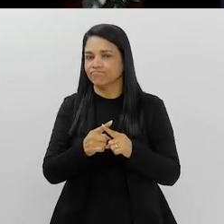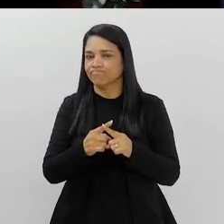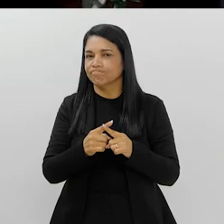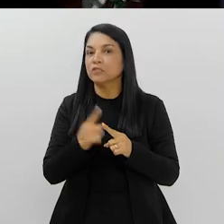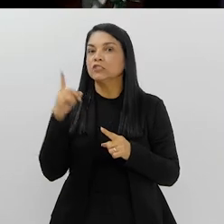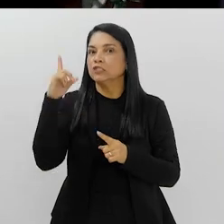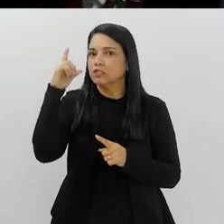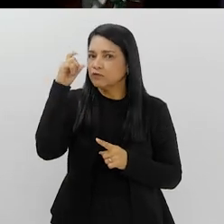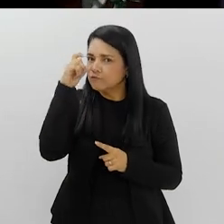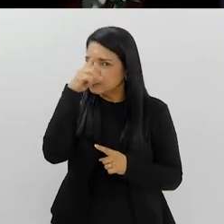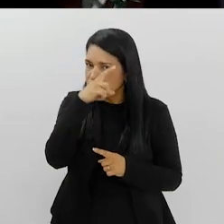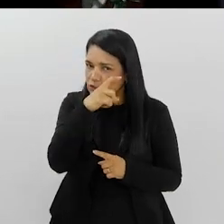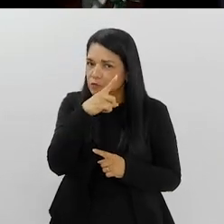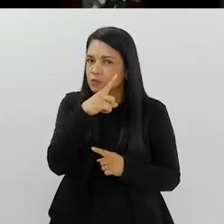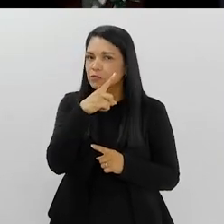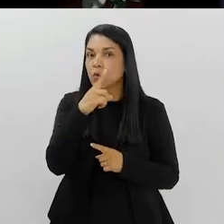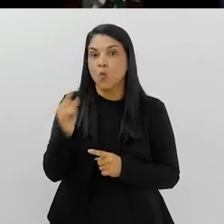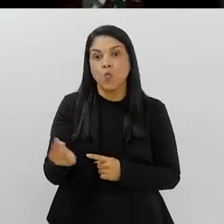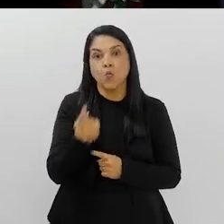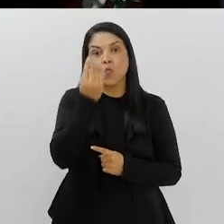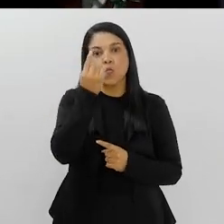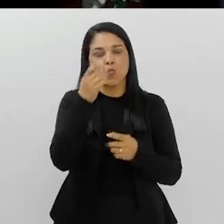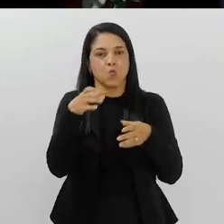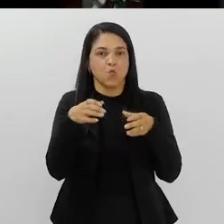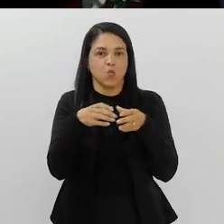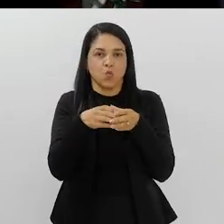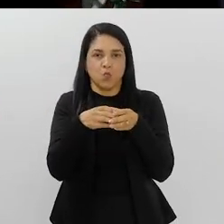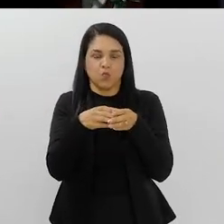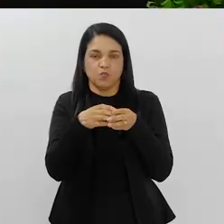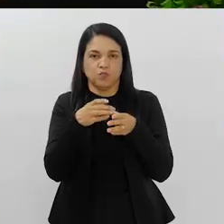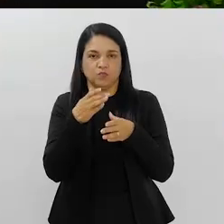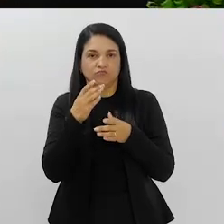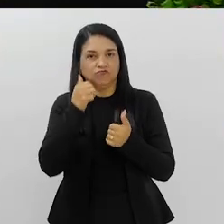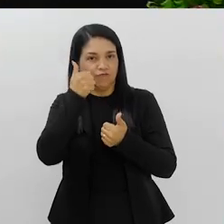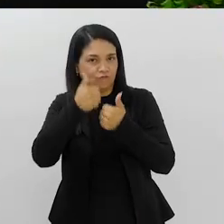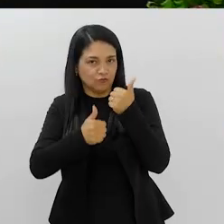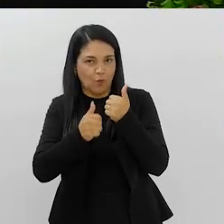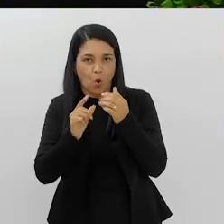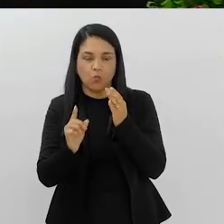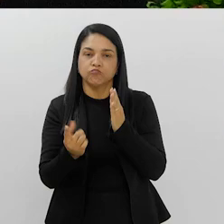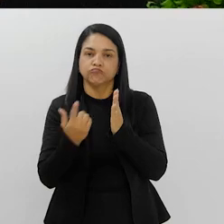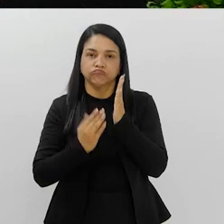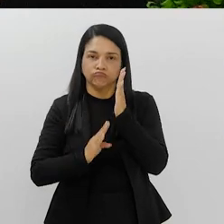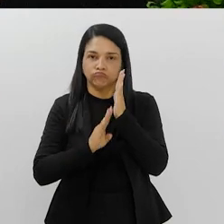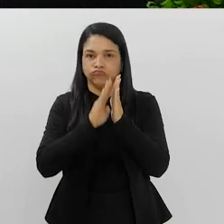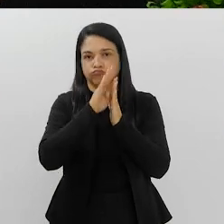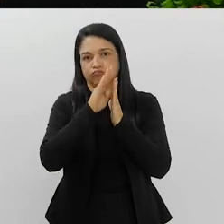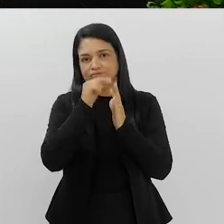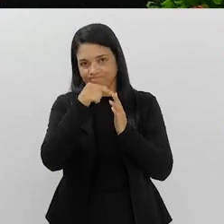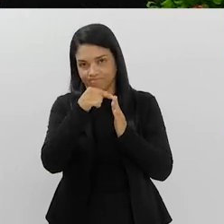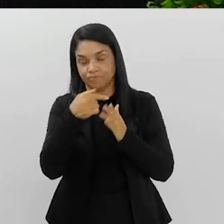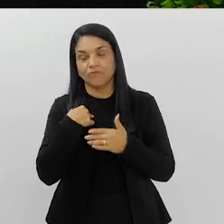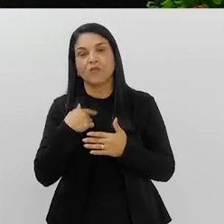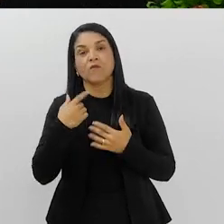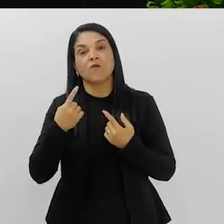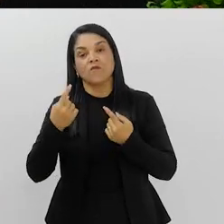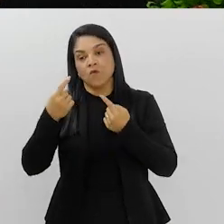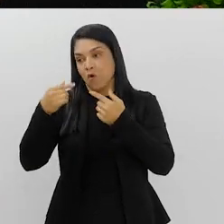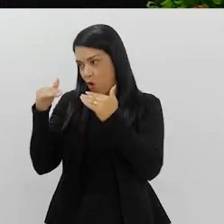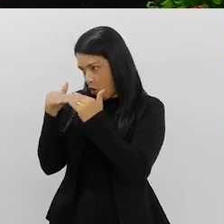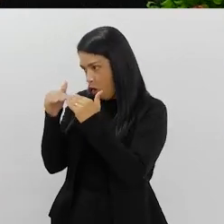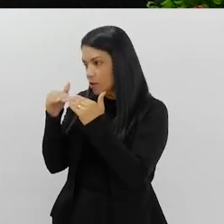decisão, bem no funil, bem afunilado. Porque só uma equipe subiria, concorda, PV? Concordo. Foi